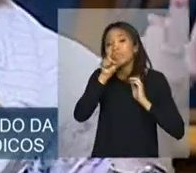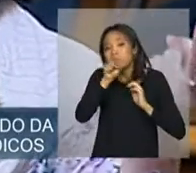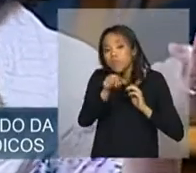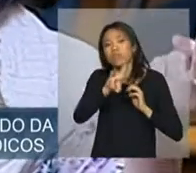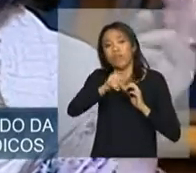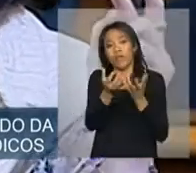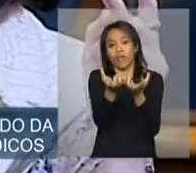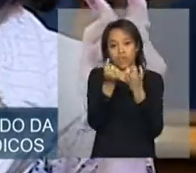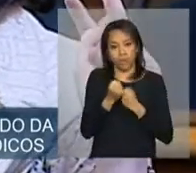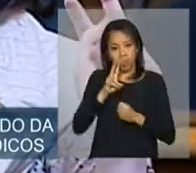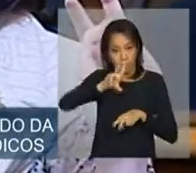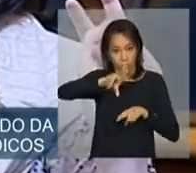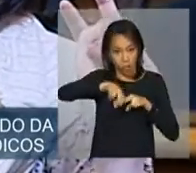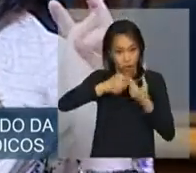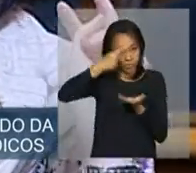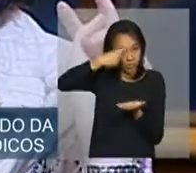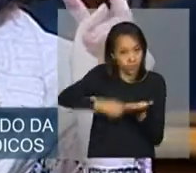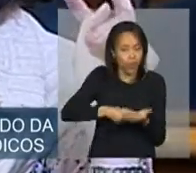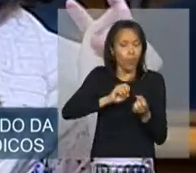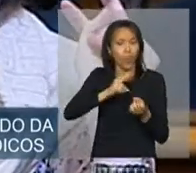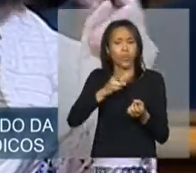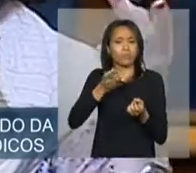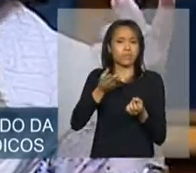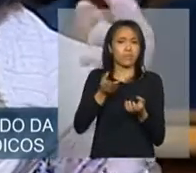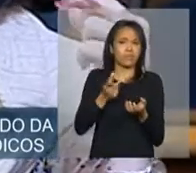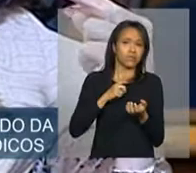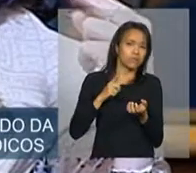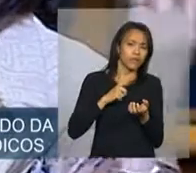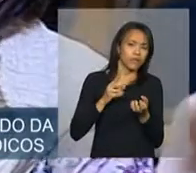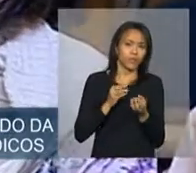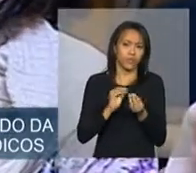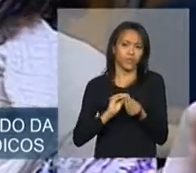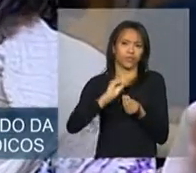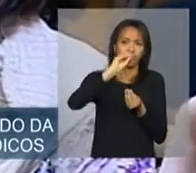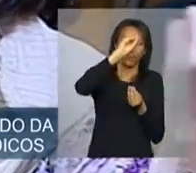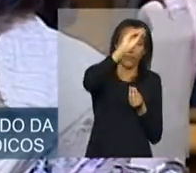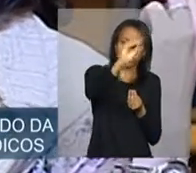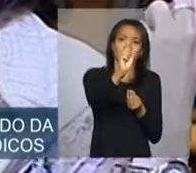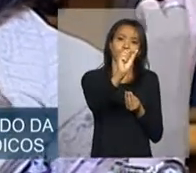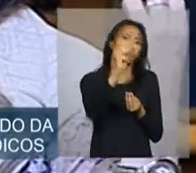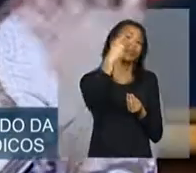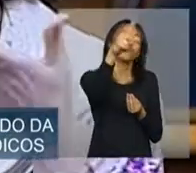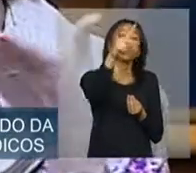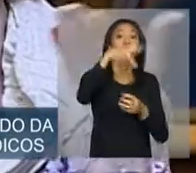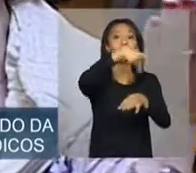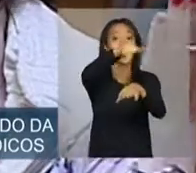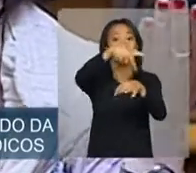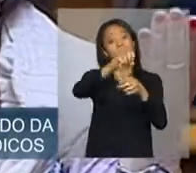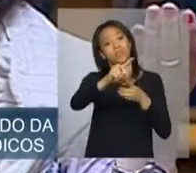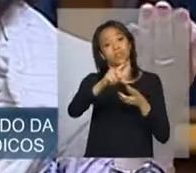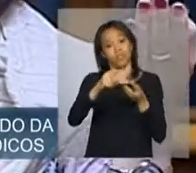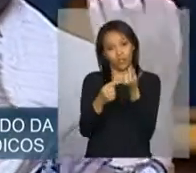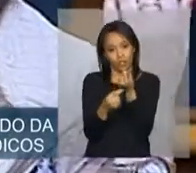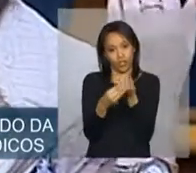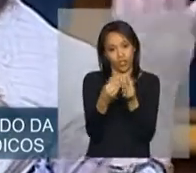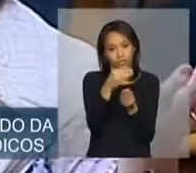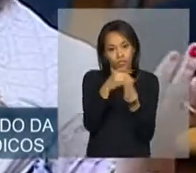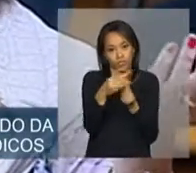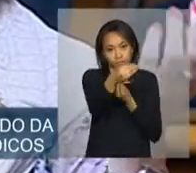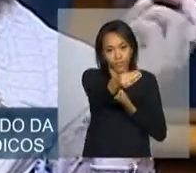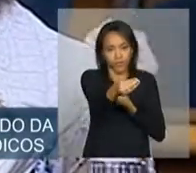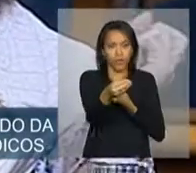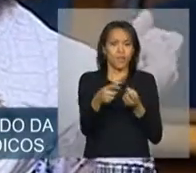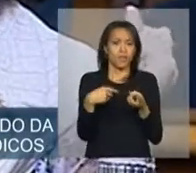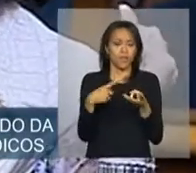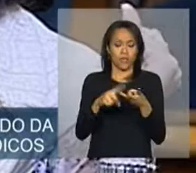receberam no caso do acordo e se tem alguma divisão um pouco para o país e um pouco para eles e a terceira doença como não vai ter quebra